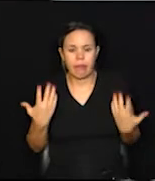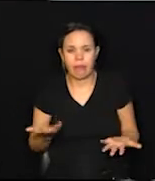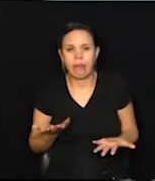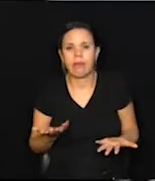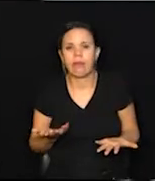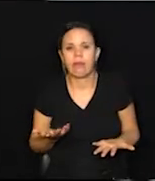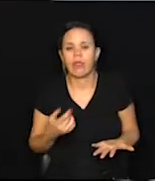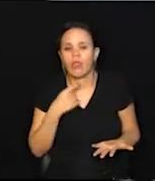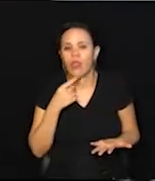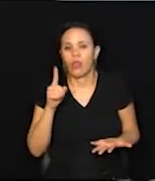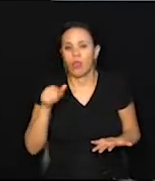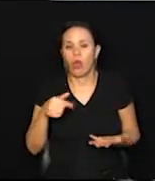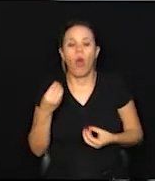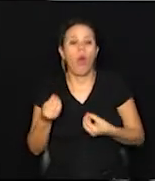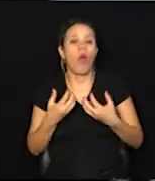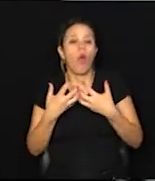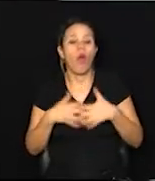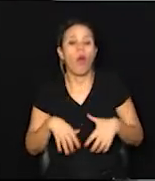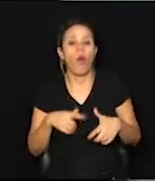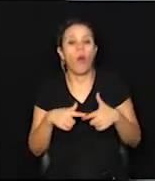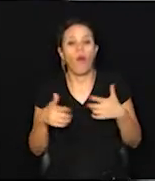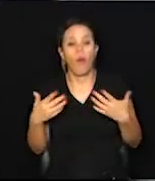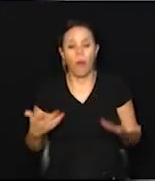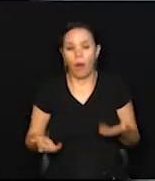meu questionamento é sobre como é que está essa situação